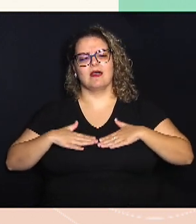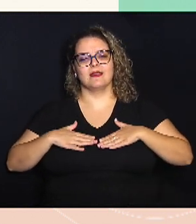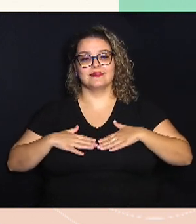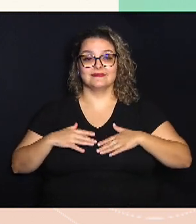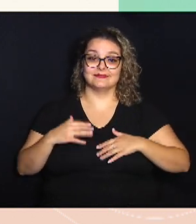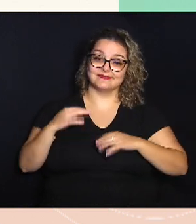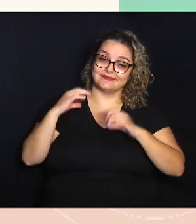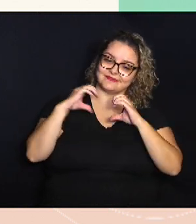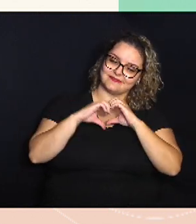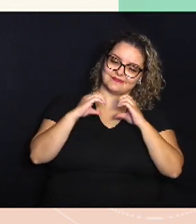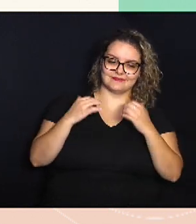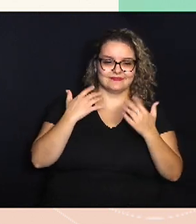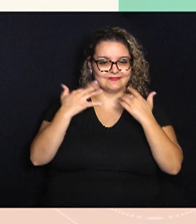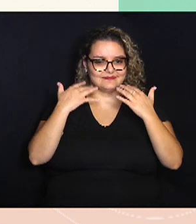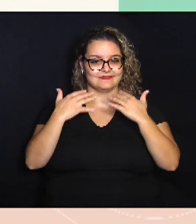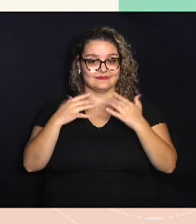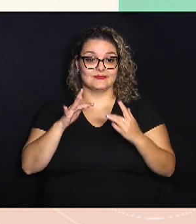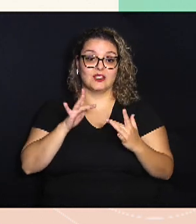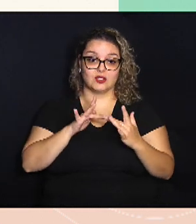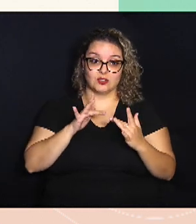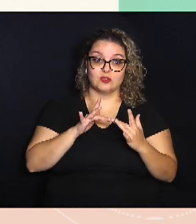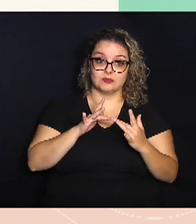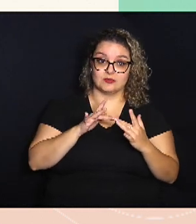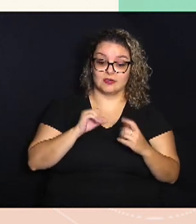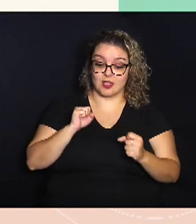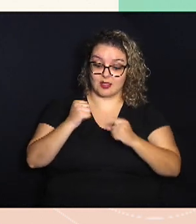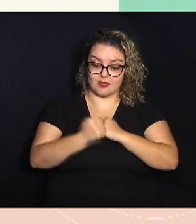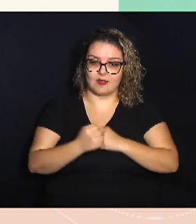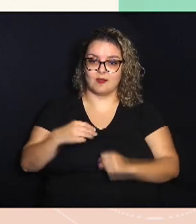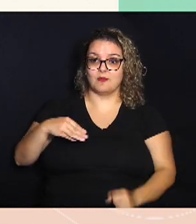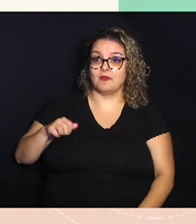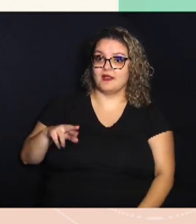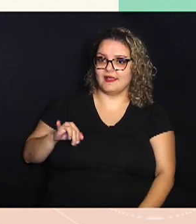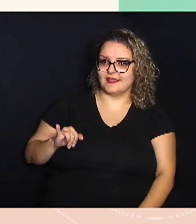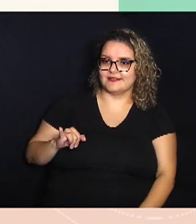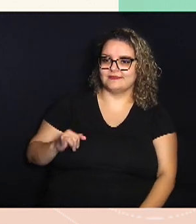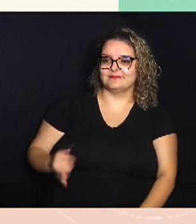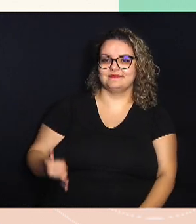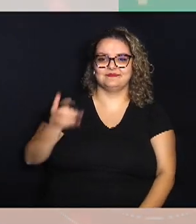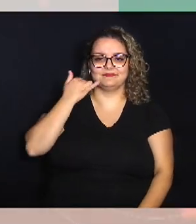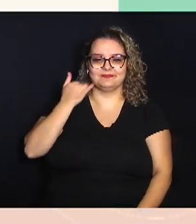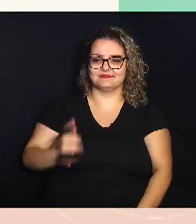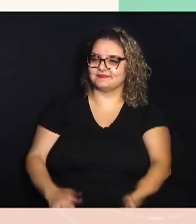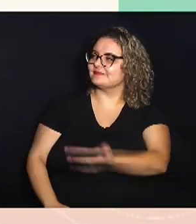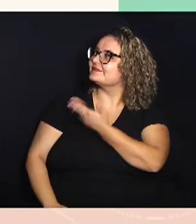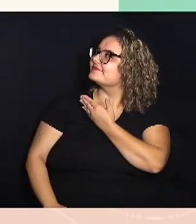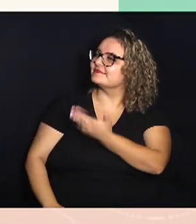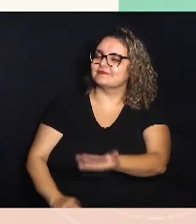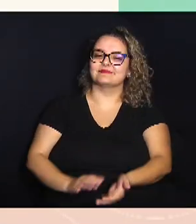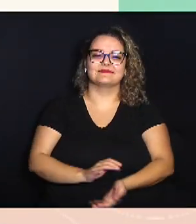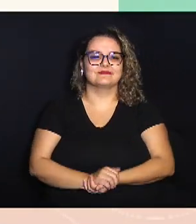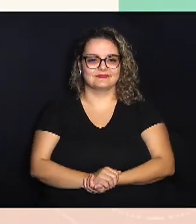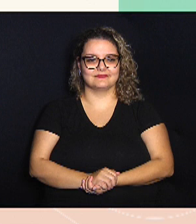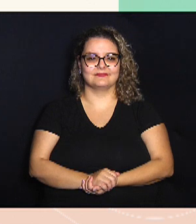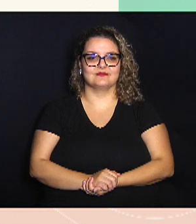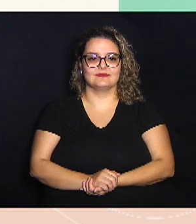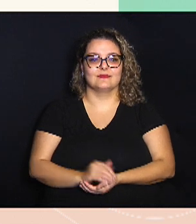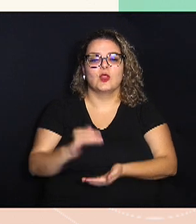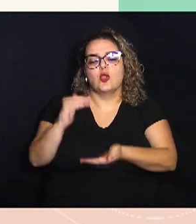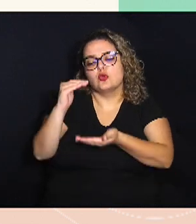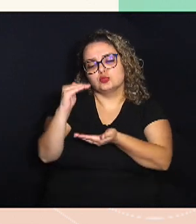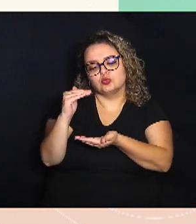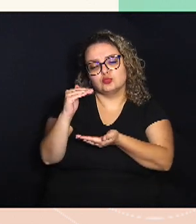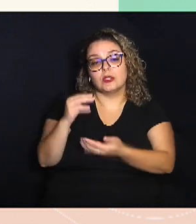encantado? Então entre em contato com a protetora Mari, o telefone está na tela. Duque é um filhotão de